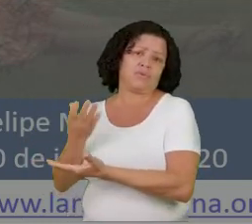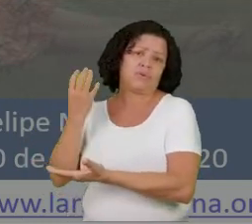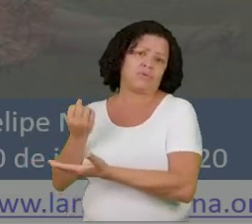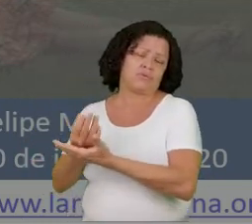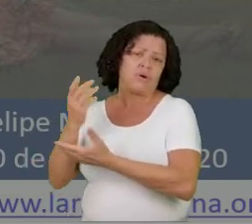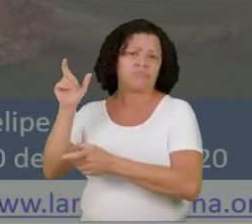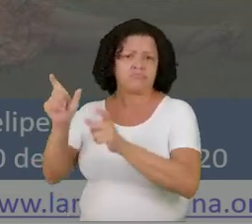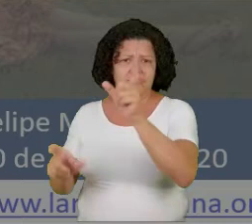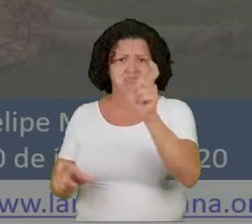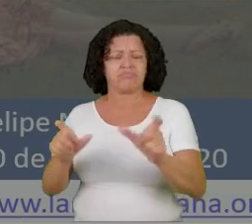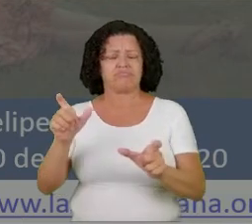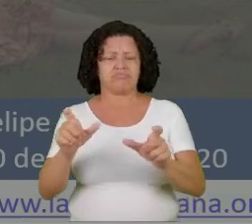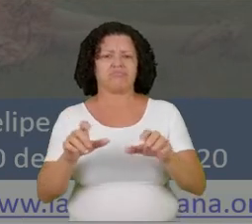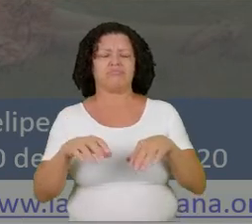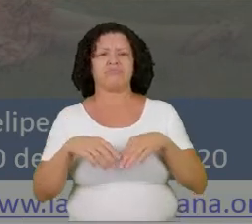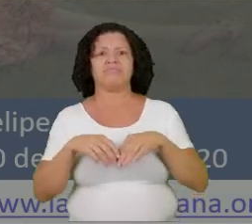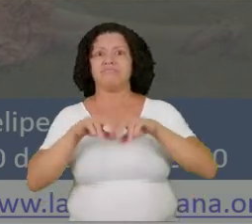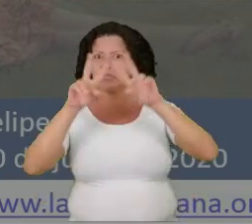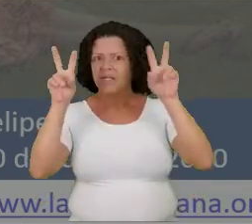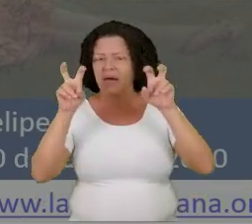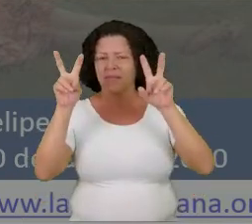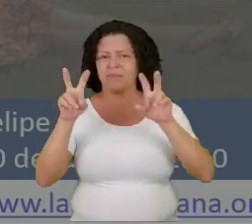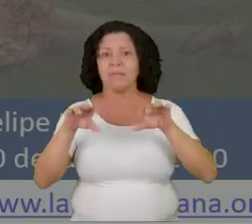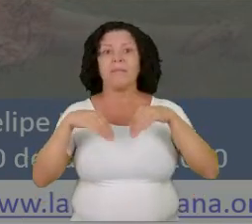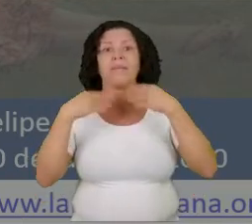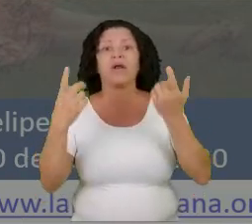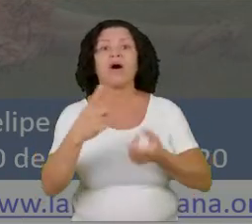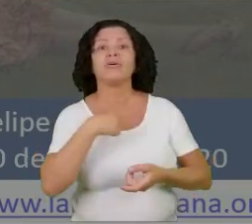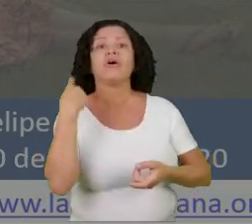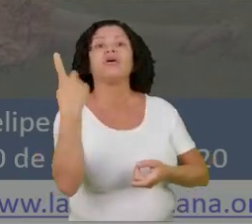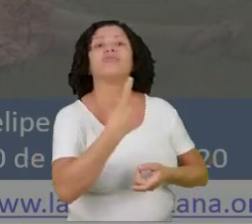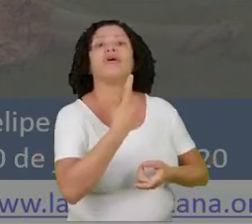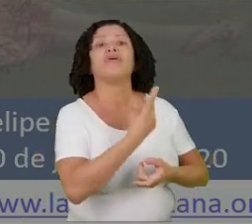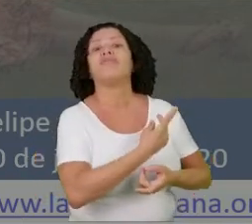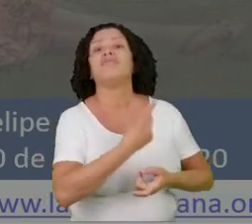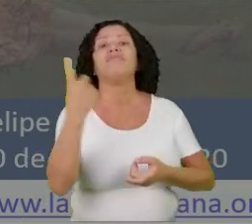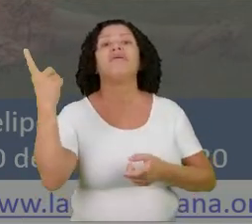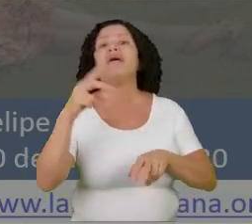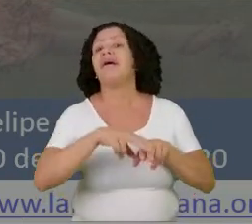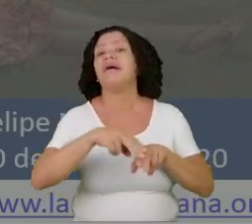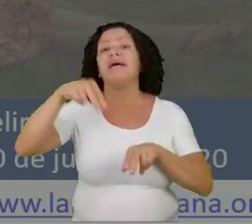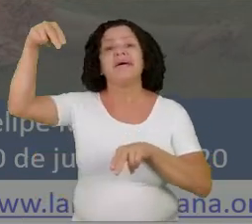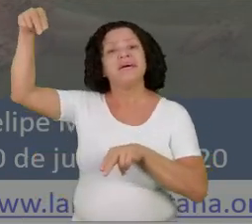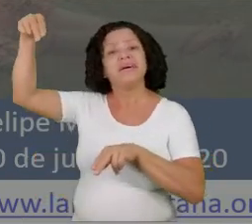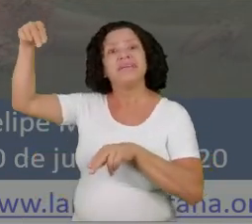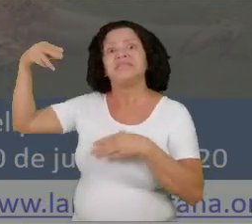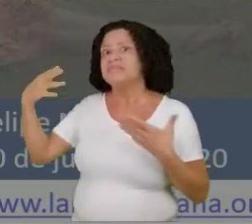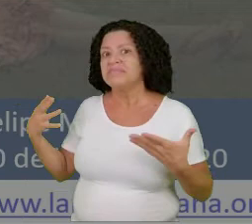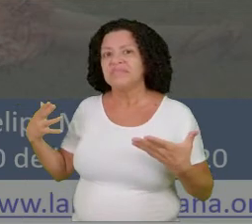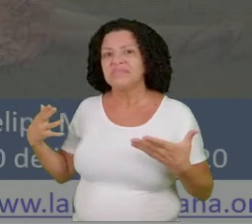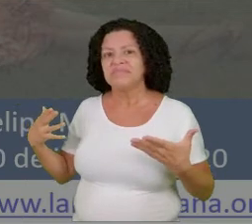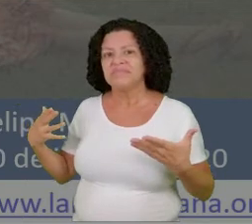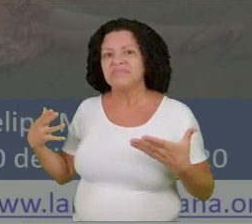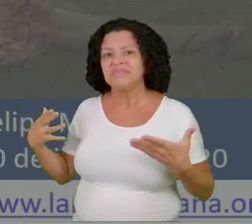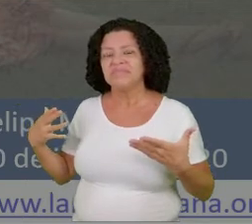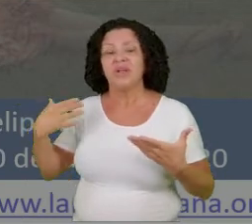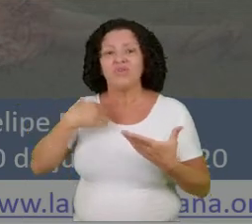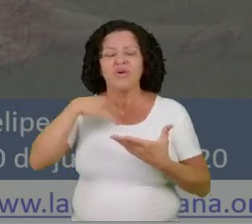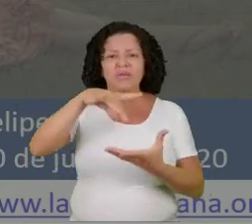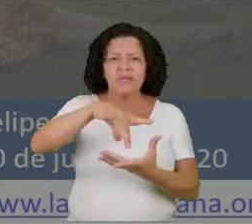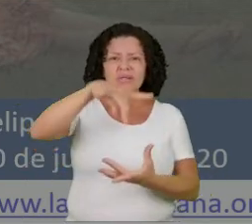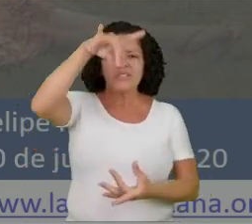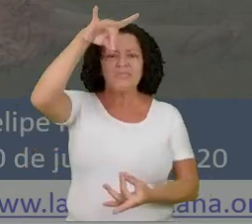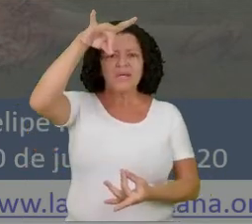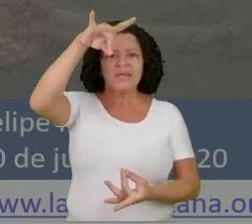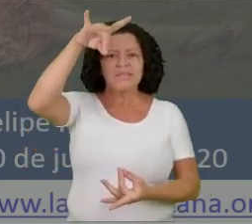espírita. Para onde nós vamos ao desencarnar? Para onde o nosso